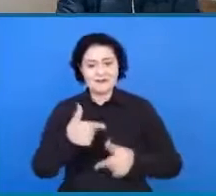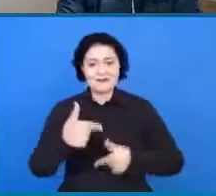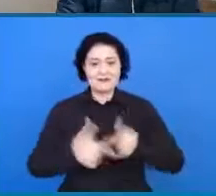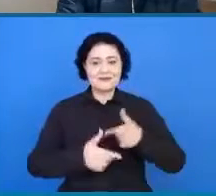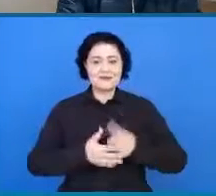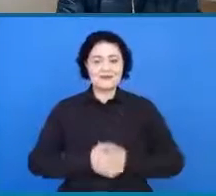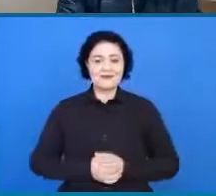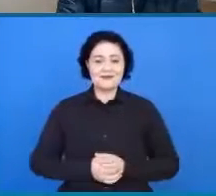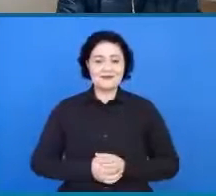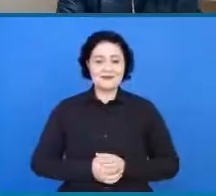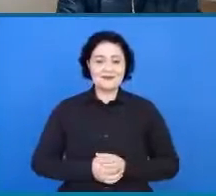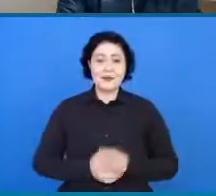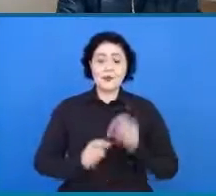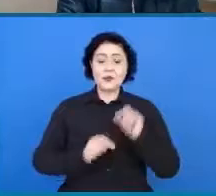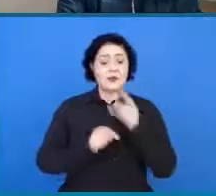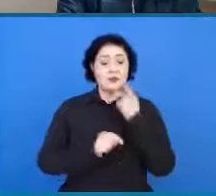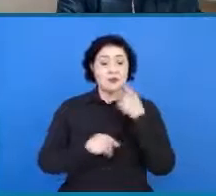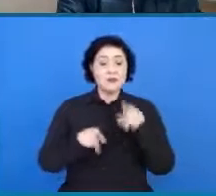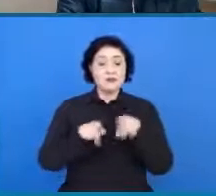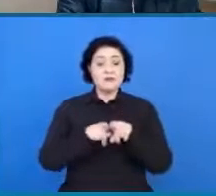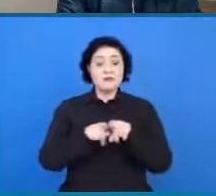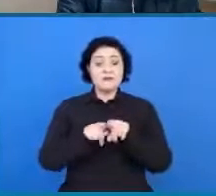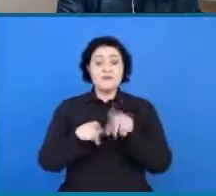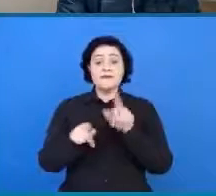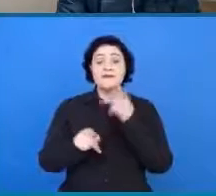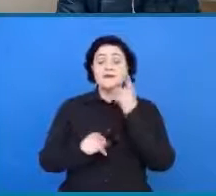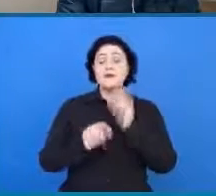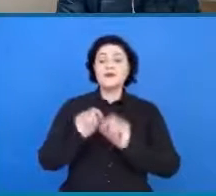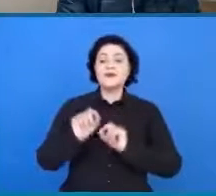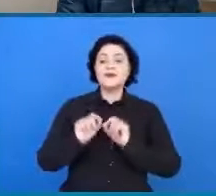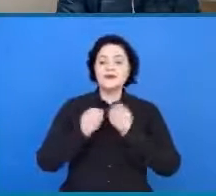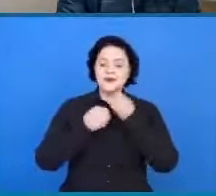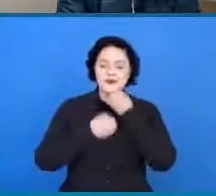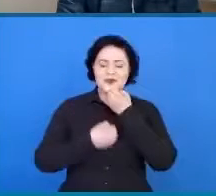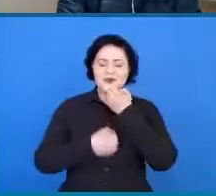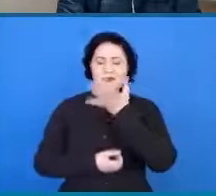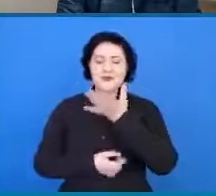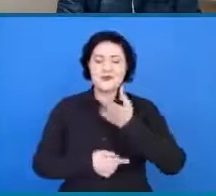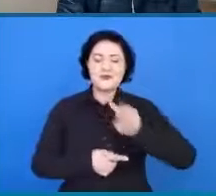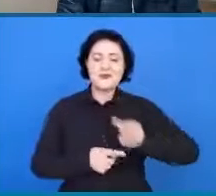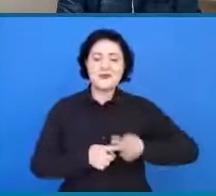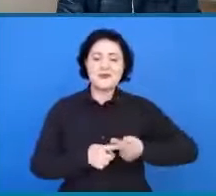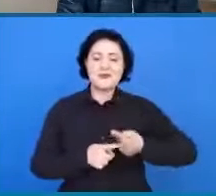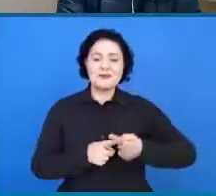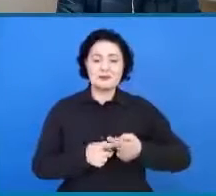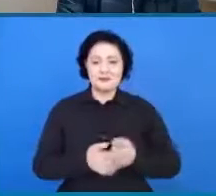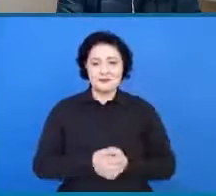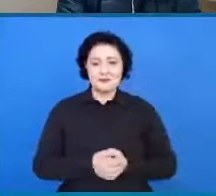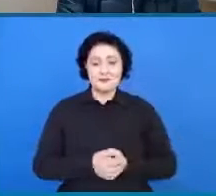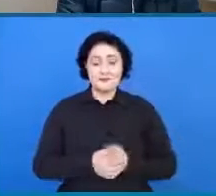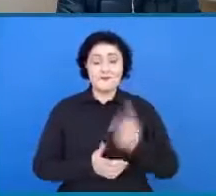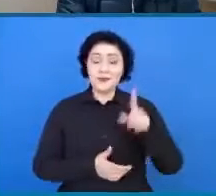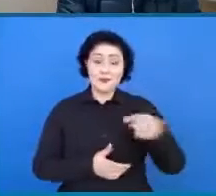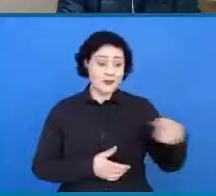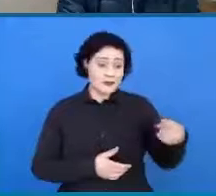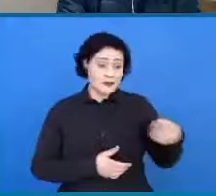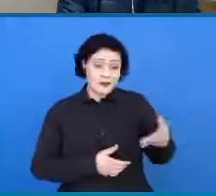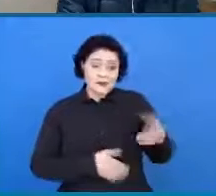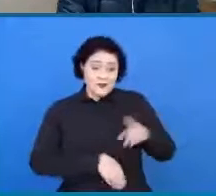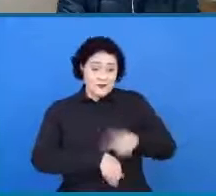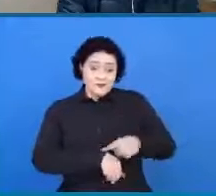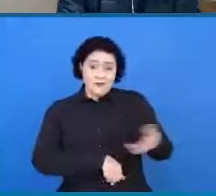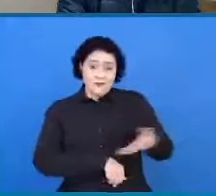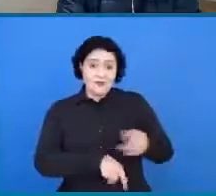e eu não poderia deixar uma arena de contar isso porque foi recente e